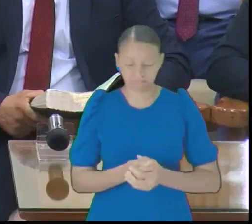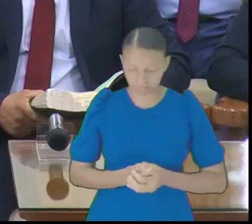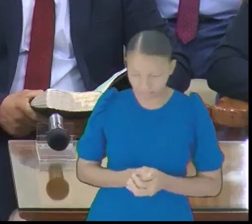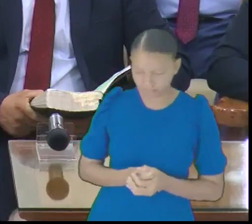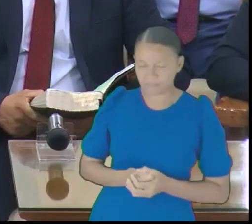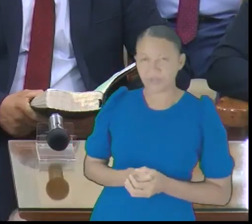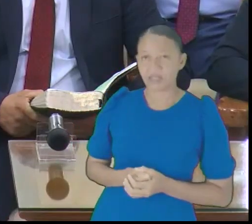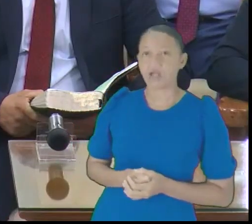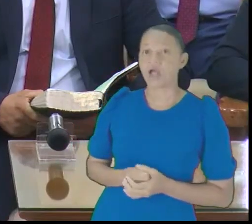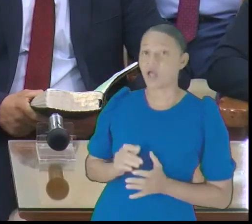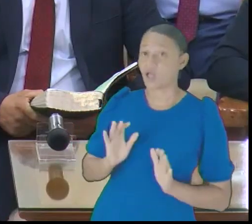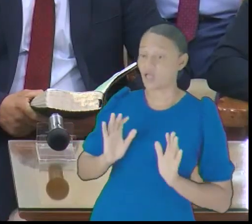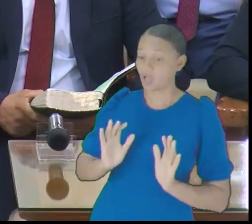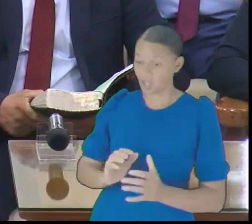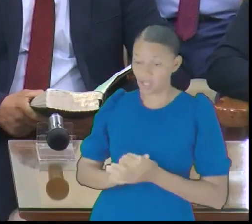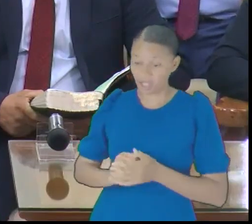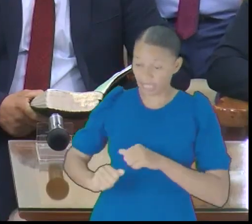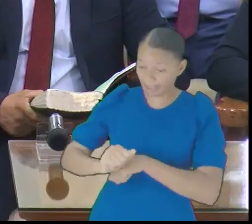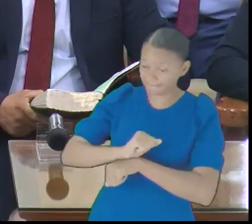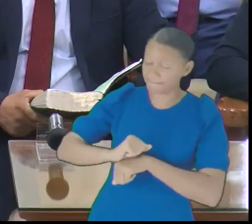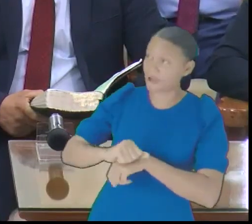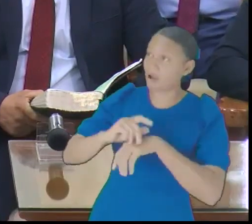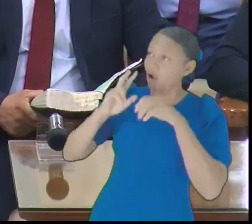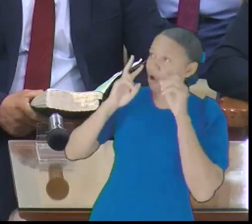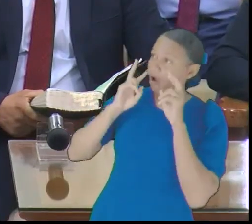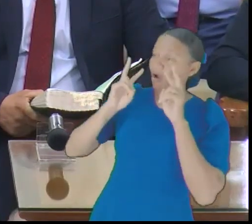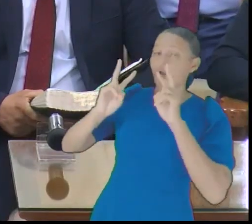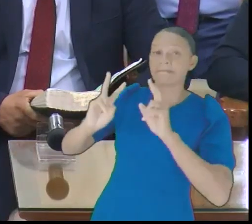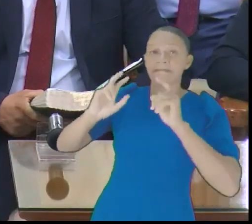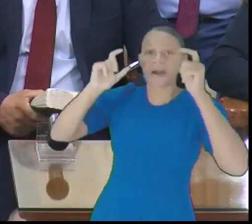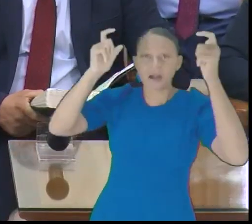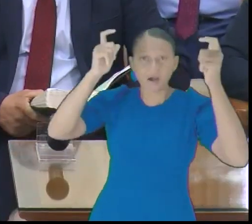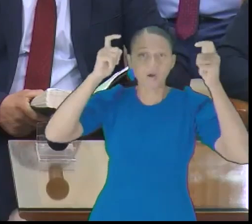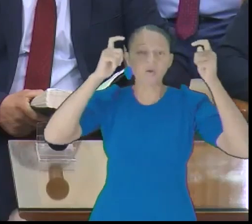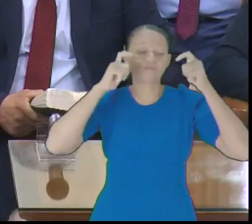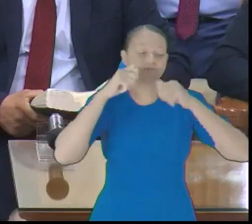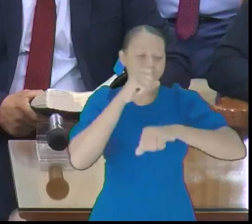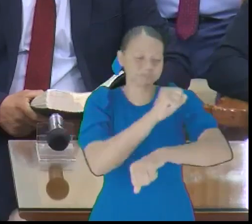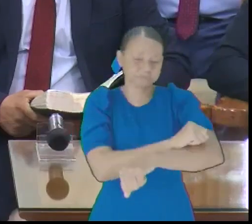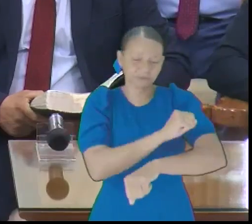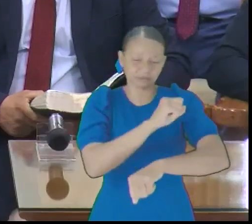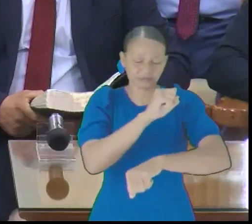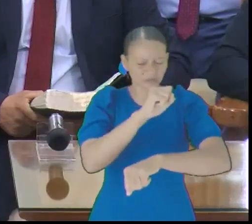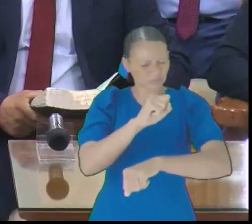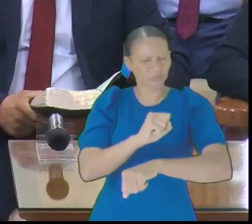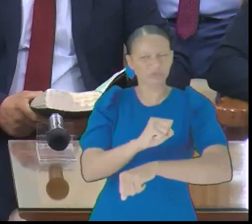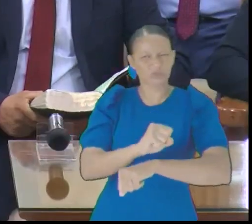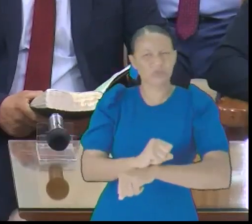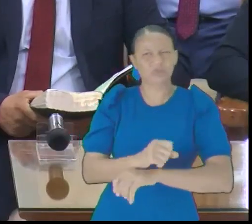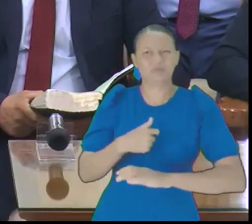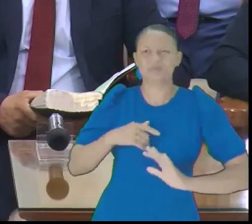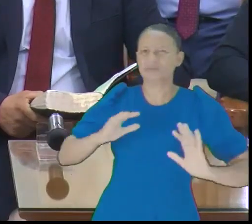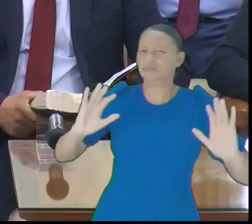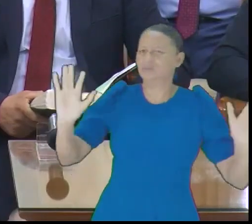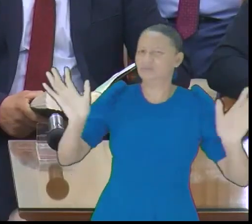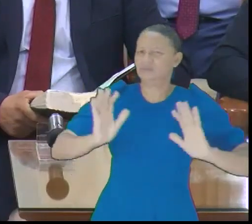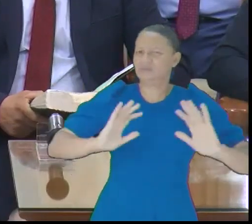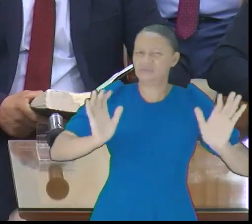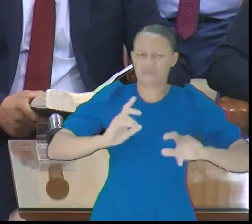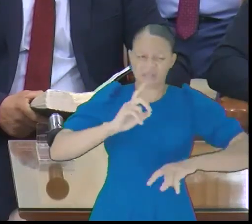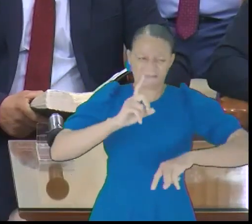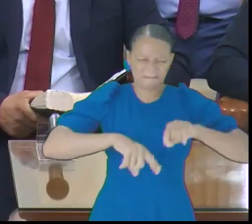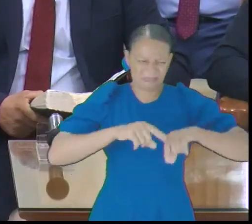Abraão olha para o rei de Sodoma e diz: de maneira nenhuma eu aceitarei